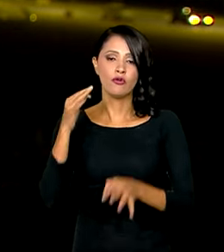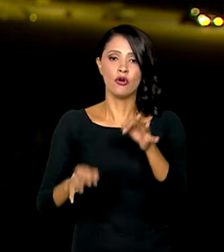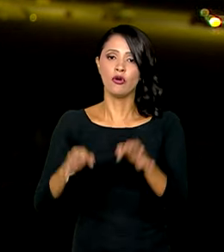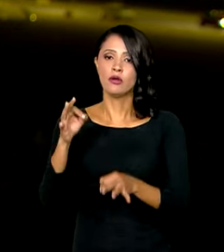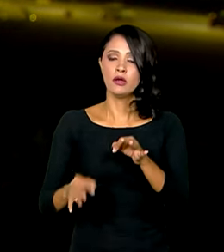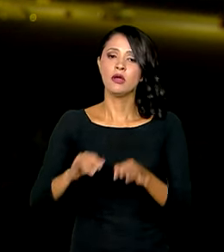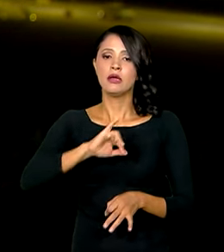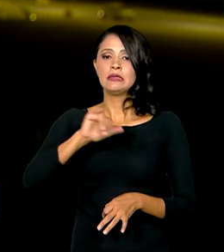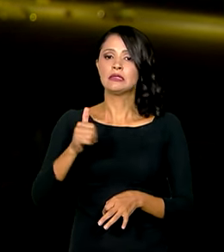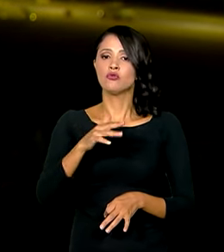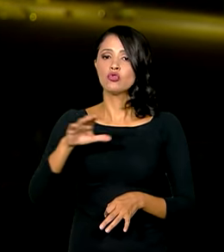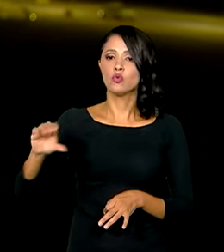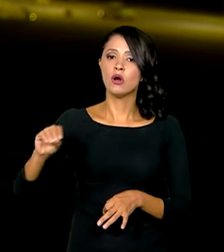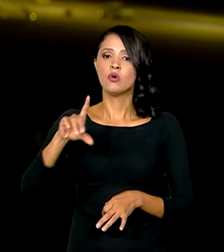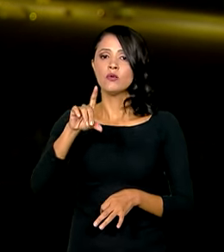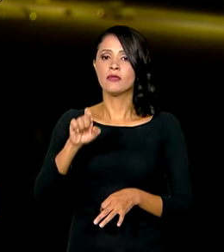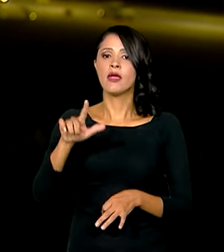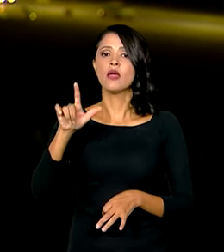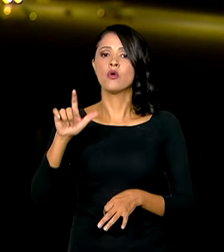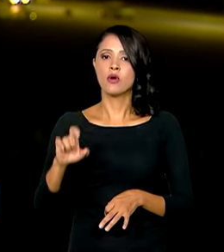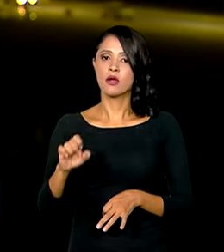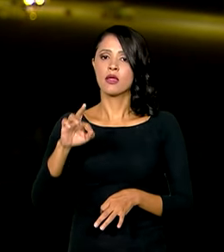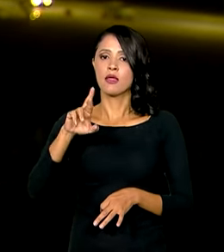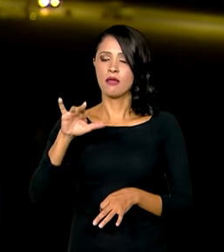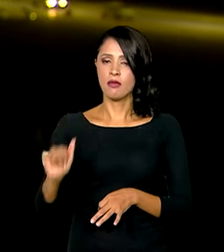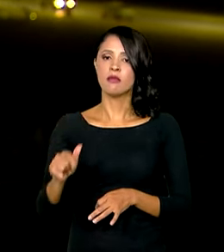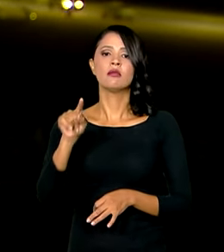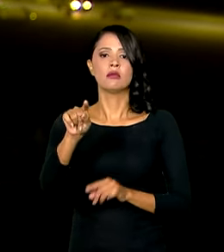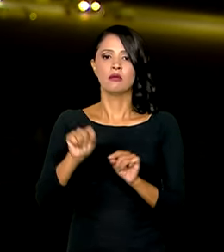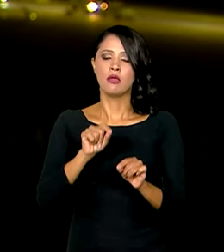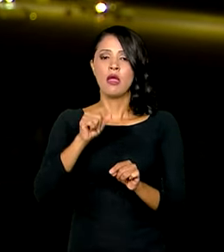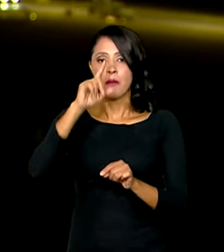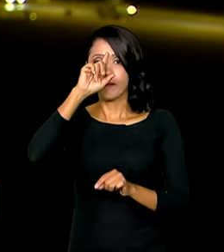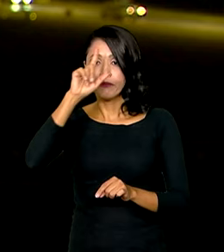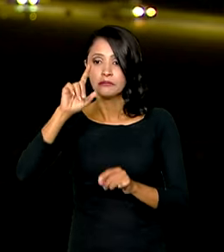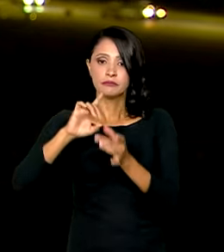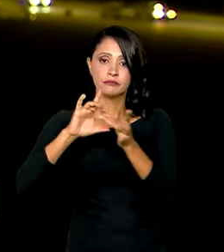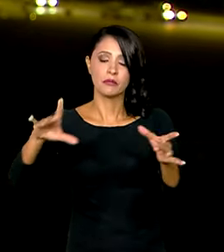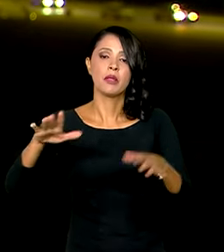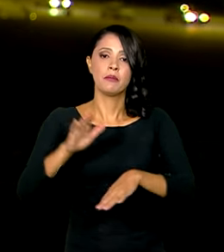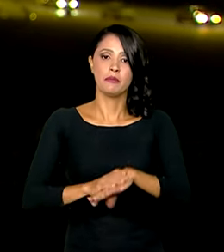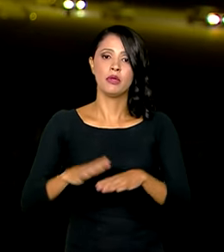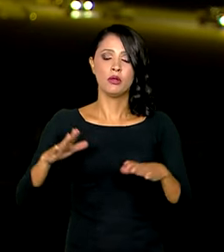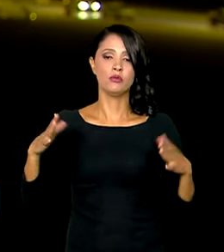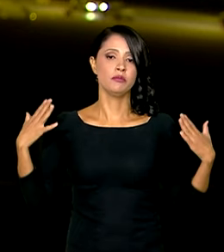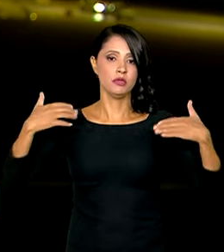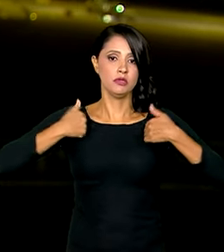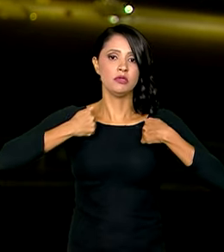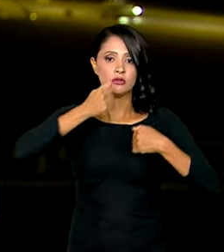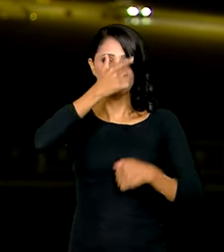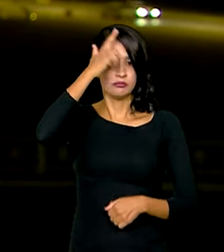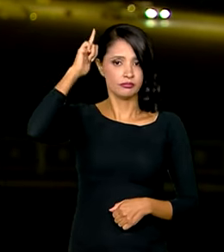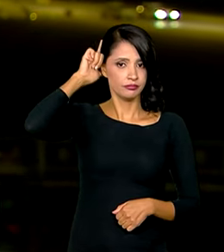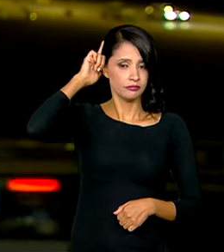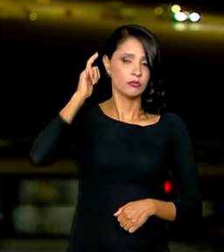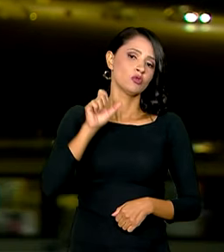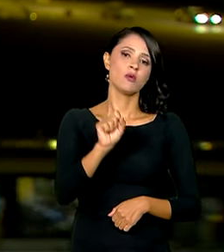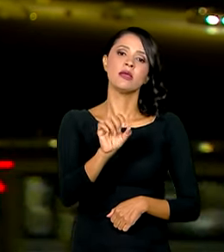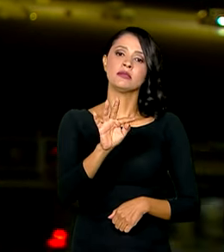Rio de Janeiro. A Operação Vigilância Aproximada, autorizada pelo ministro do STF, Alexandre de Moraes, é